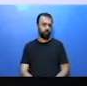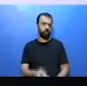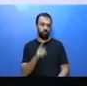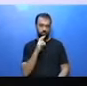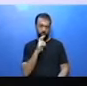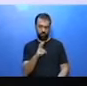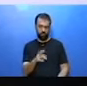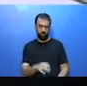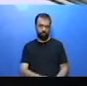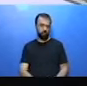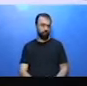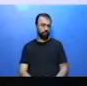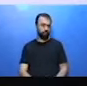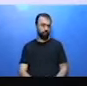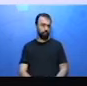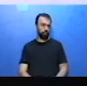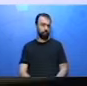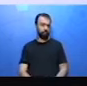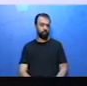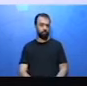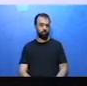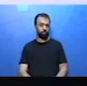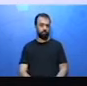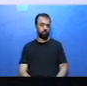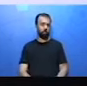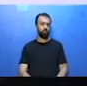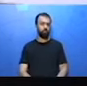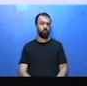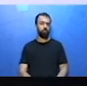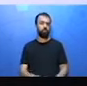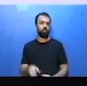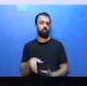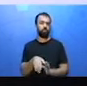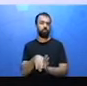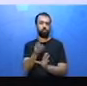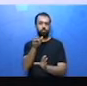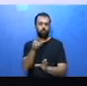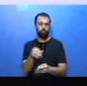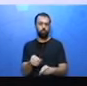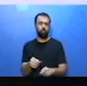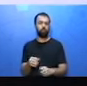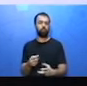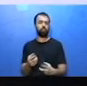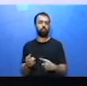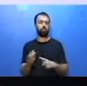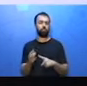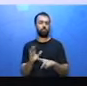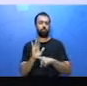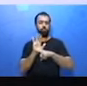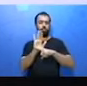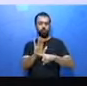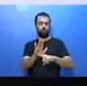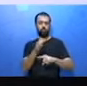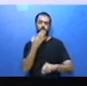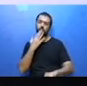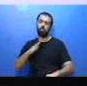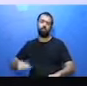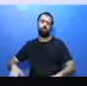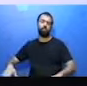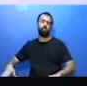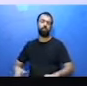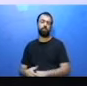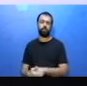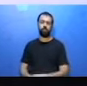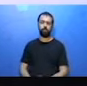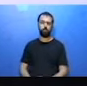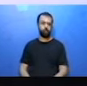da minha continha então ele é um dia de orientação que facilita muito a vida das crianças na hora de realizar as operações